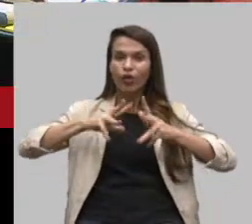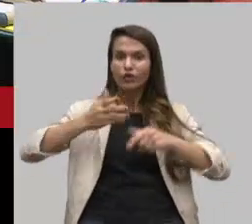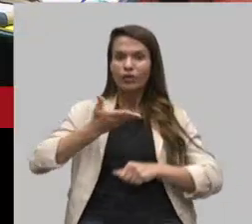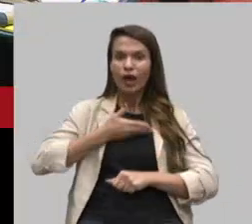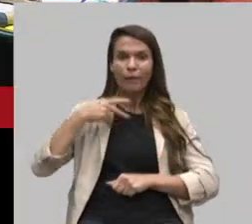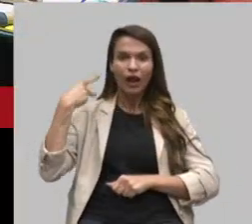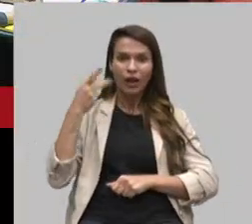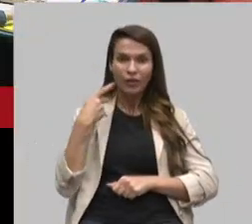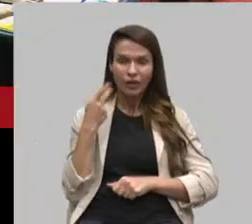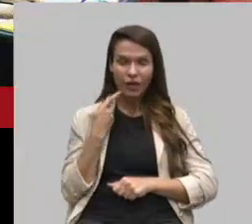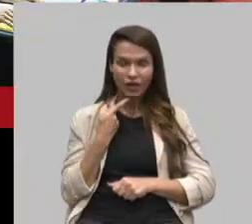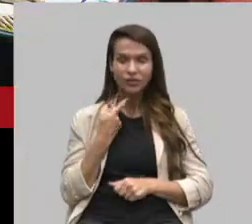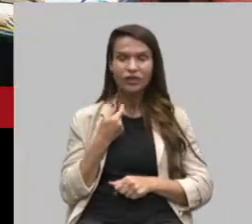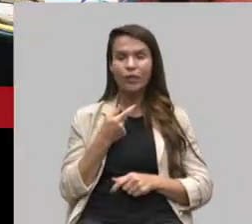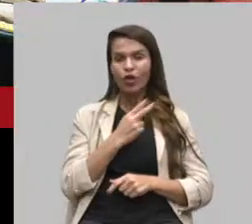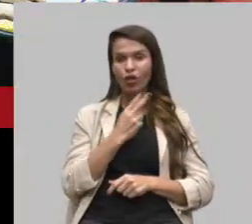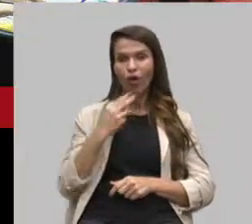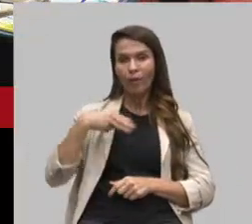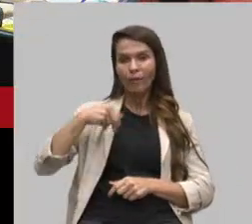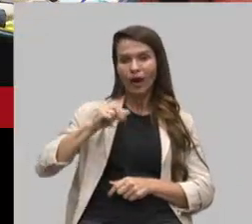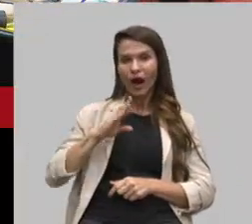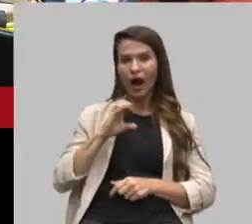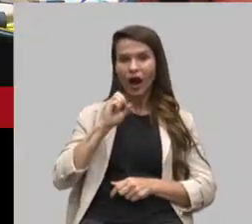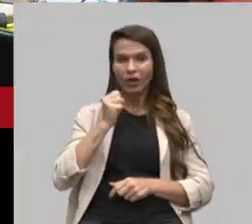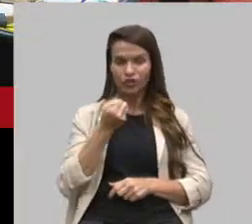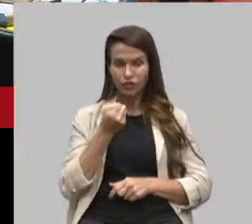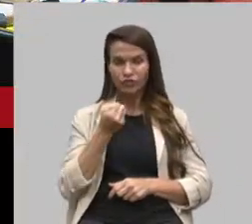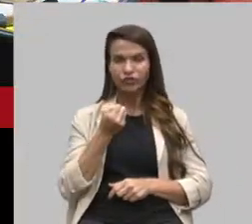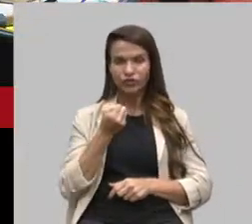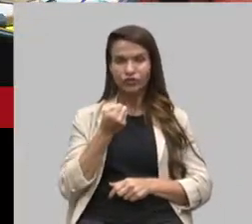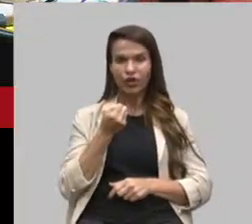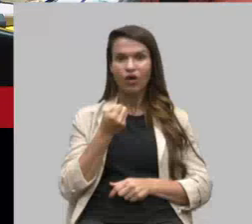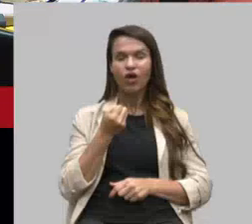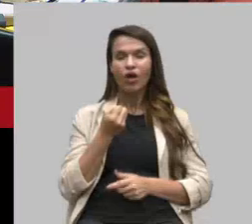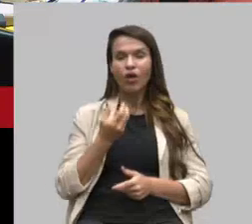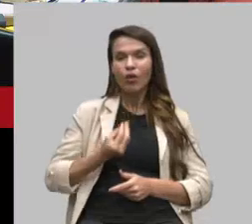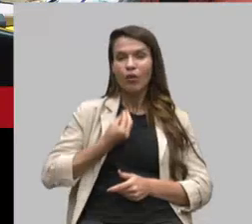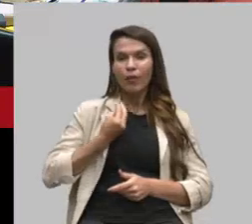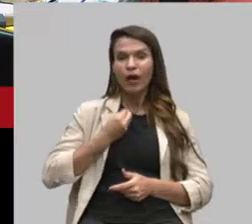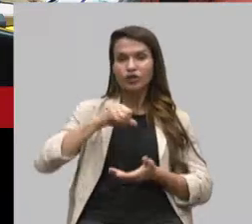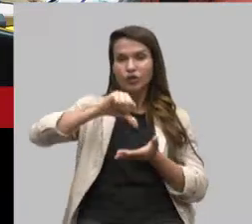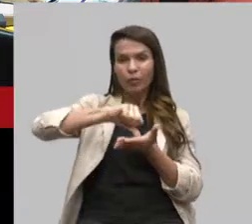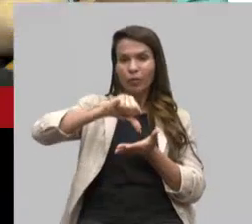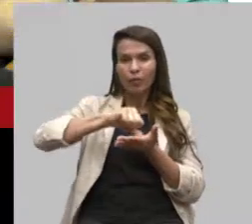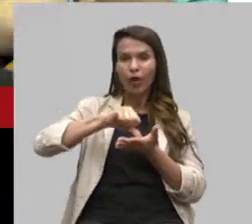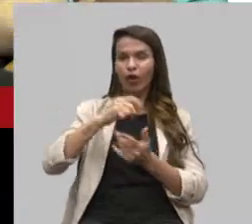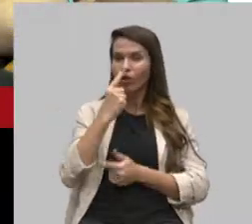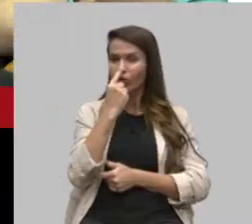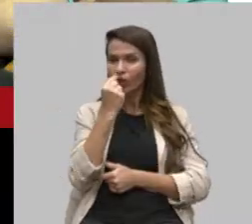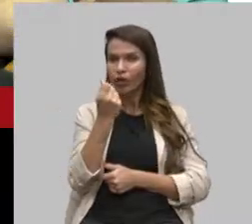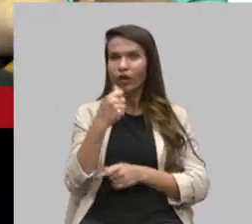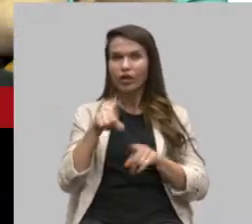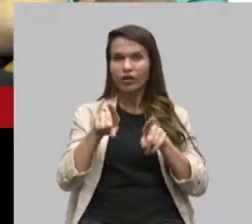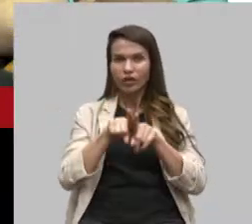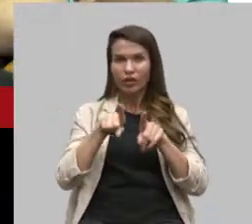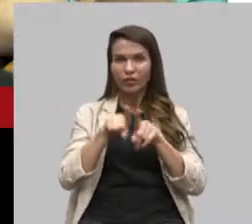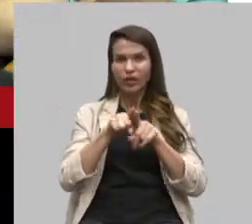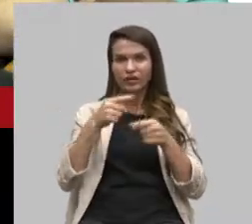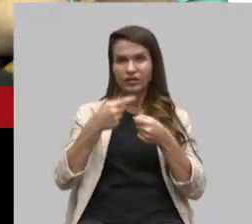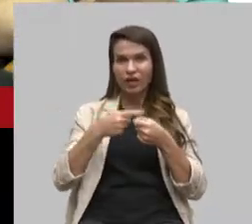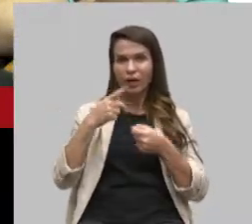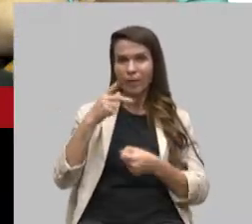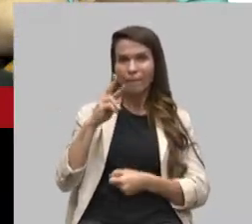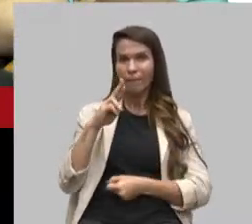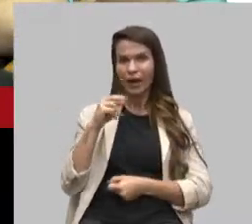e meu nome é Marcos Vinícius Fabiano eu faço parte do Polo triângulo e sou da cidade do Prata eu estou aqui hoje